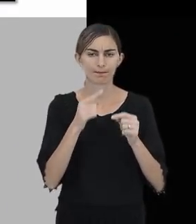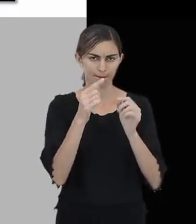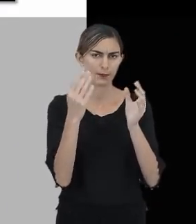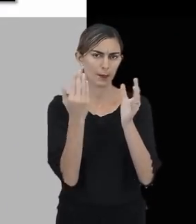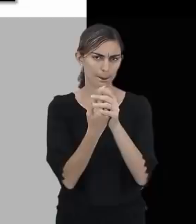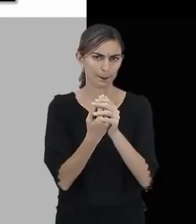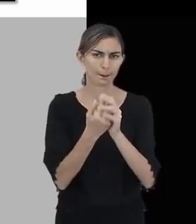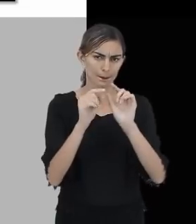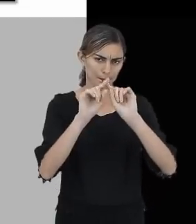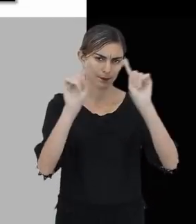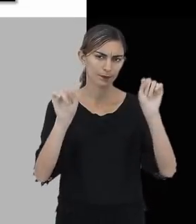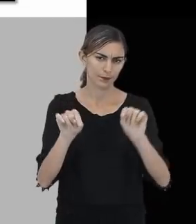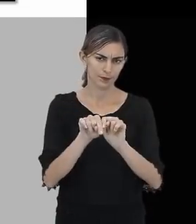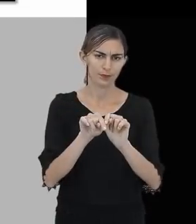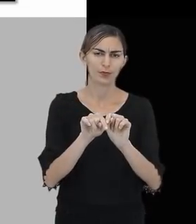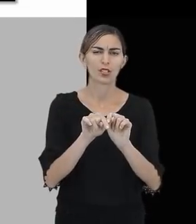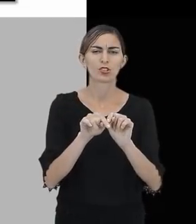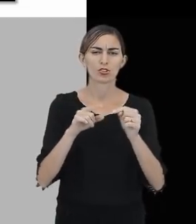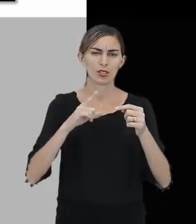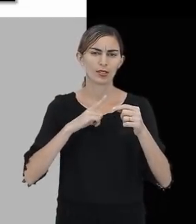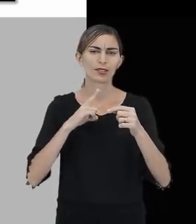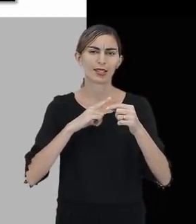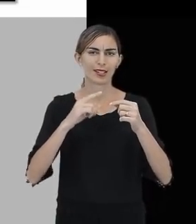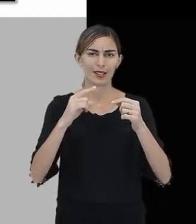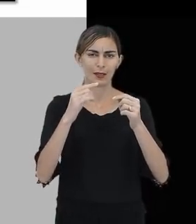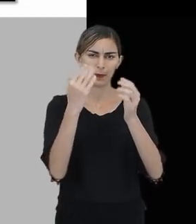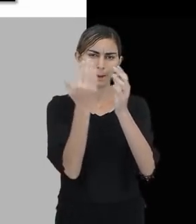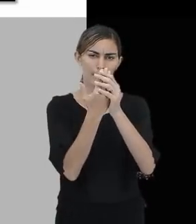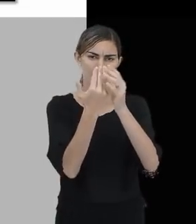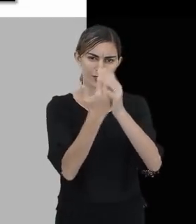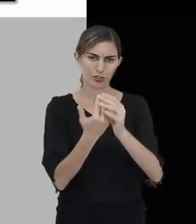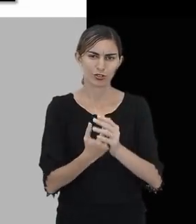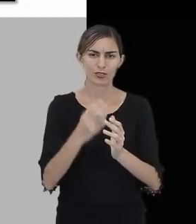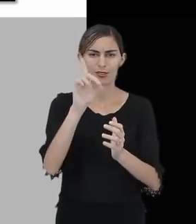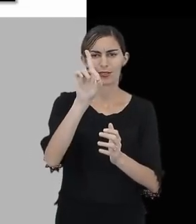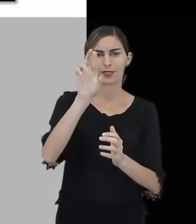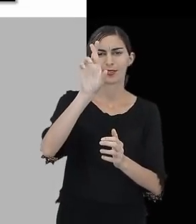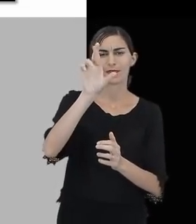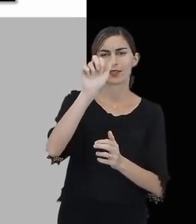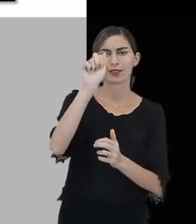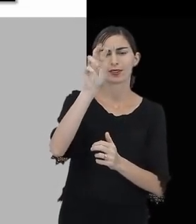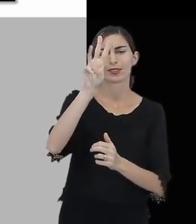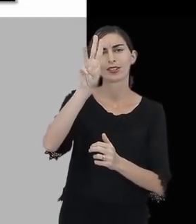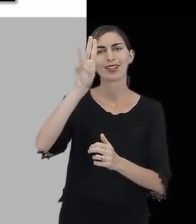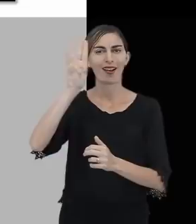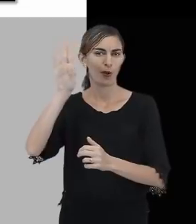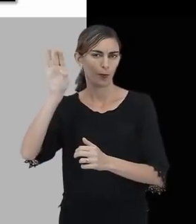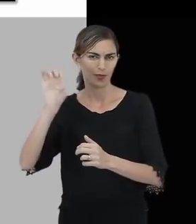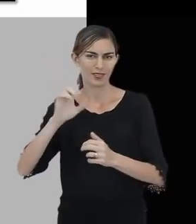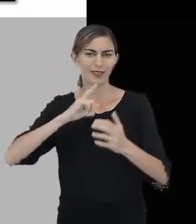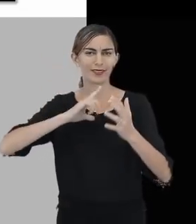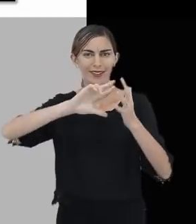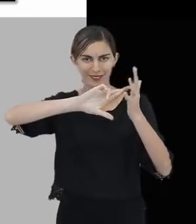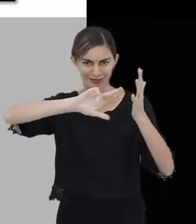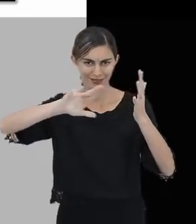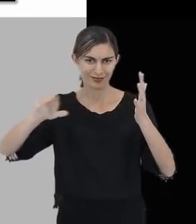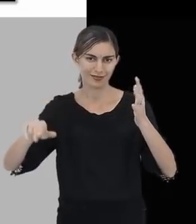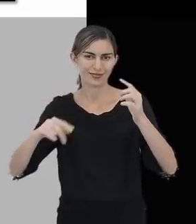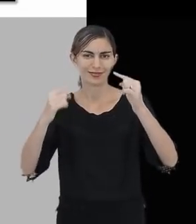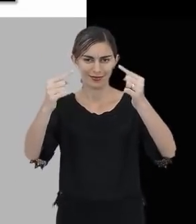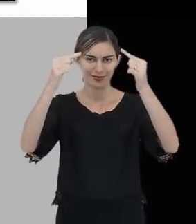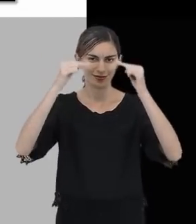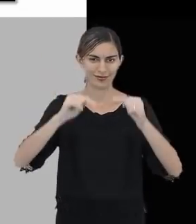Aqui nessa pasta Res tem essas subpastas aqui, Drawable. Se vocês verem, tem variações dessa pasta. Então